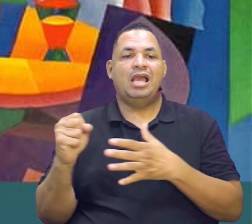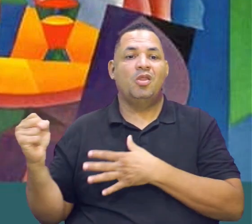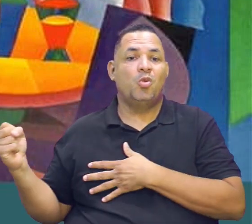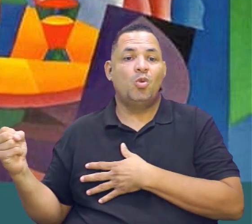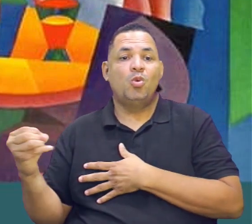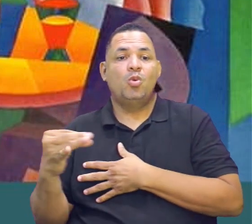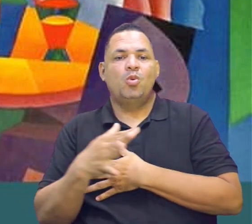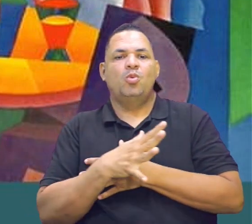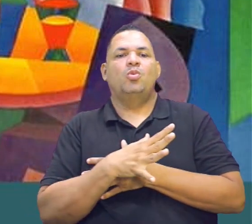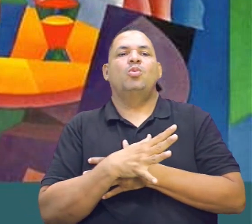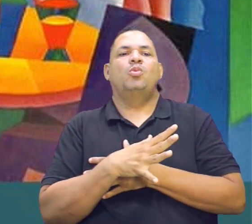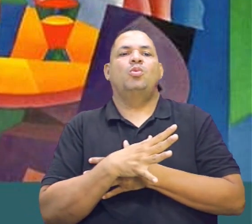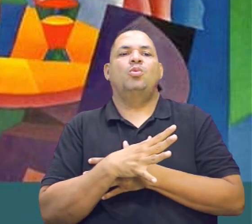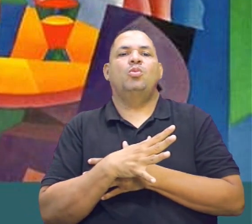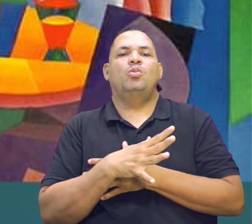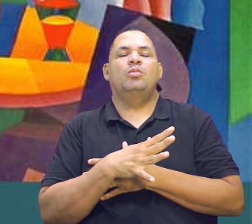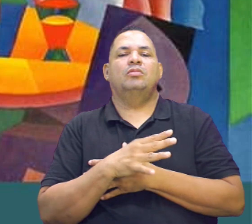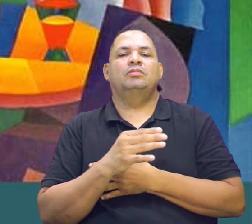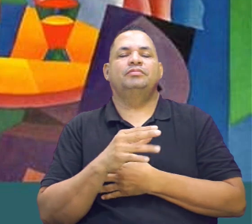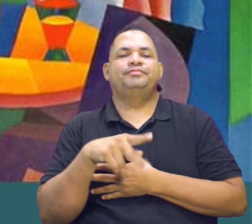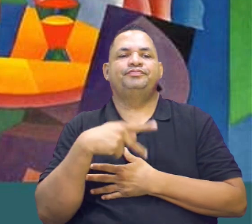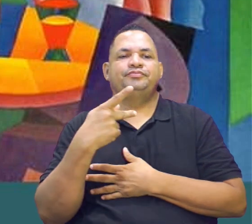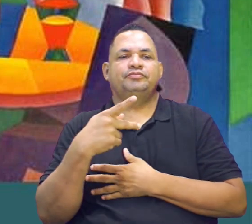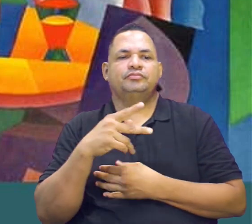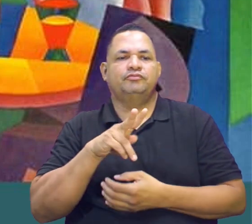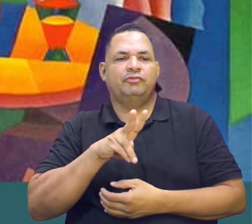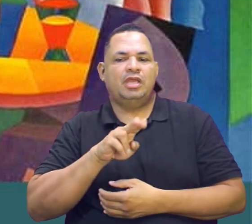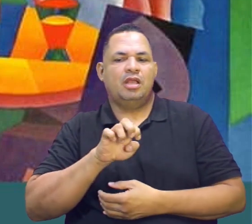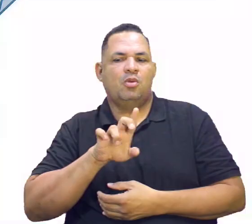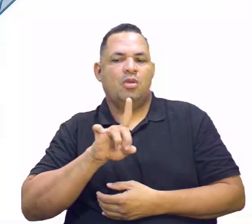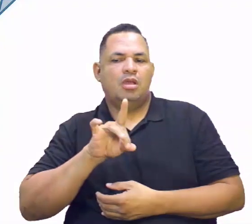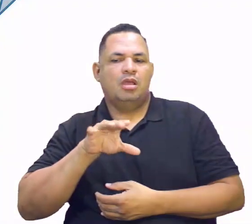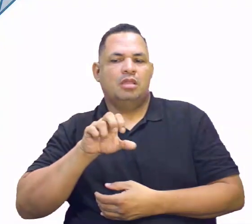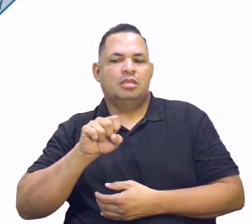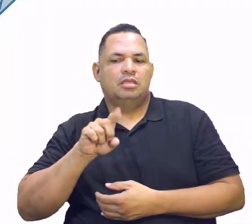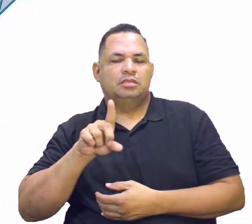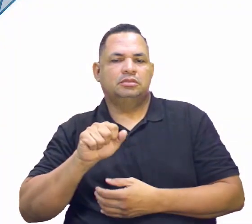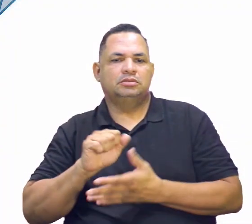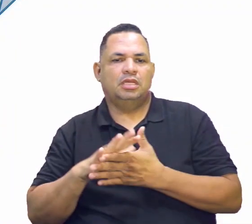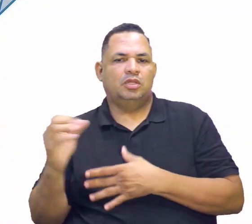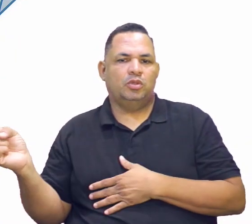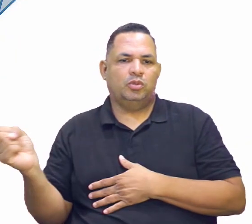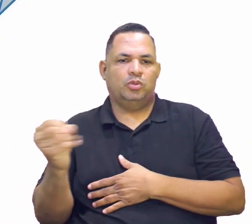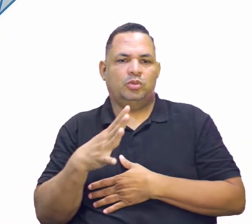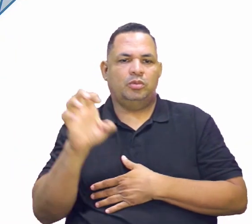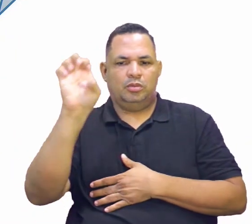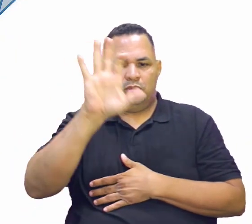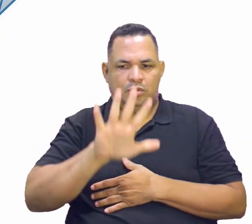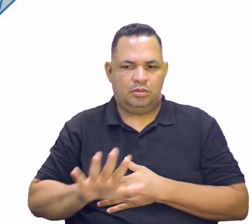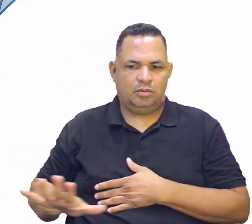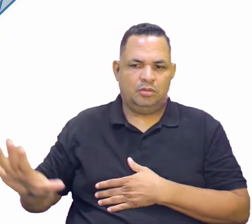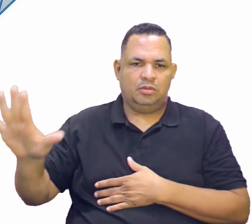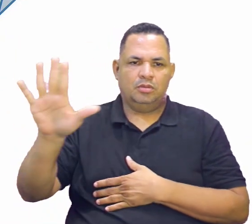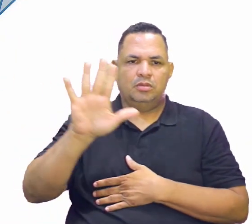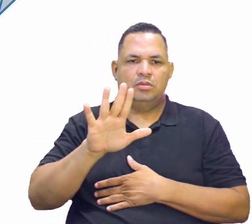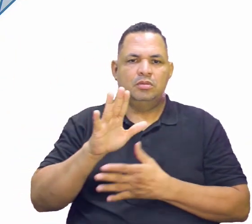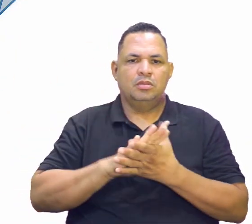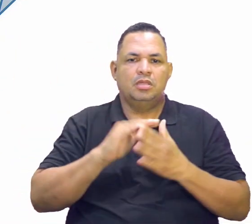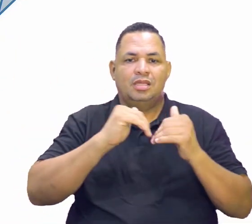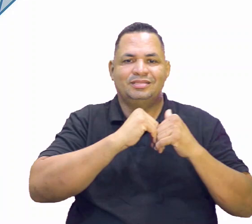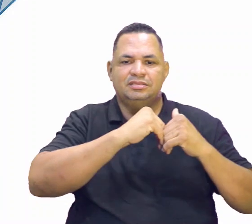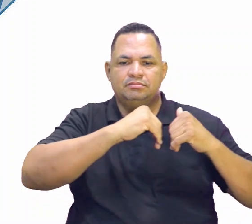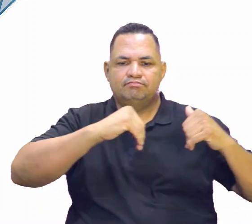vanguarda, é o quê? E fala vanguardas europeias. Vanguardas europeias. A ruptura